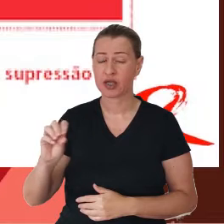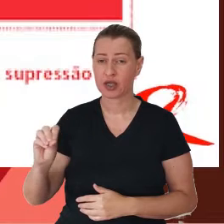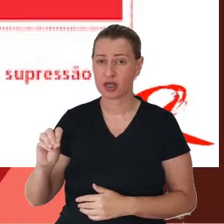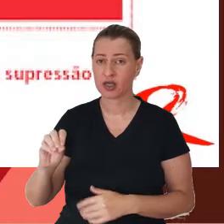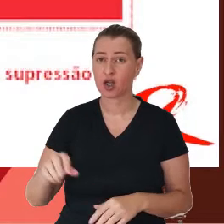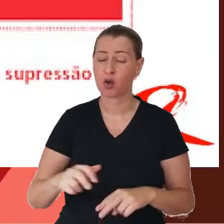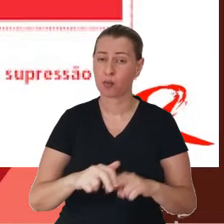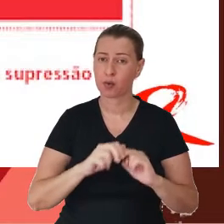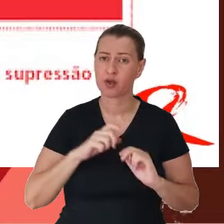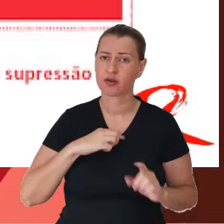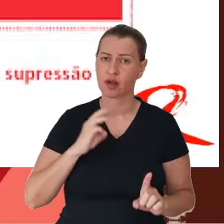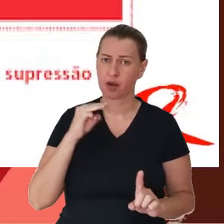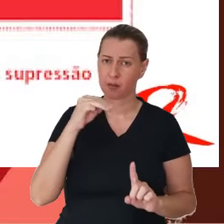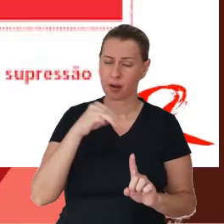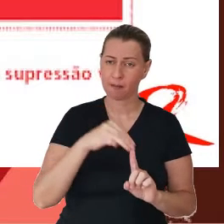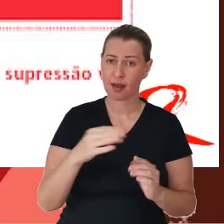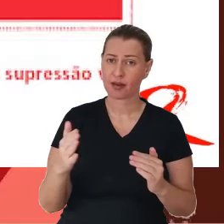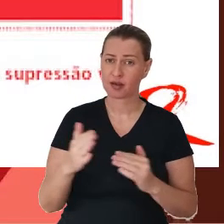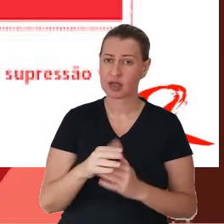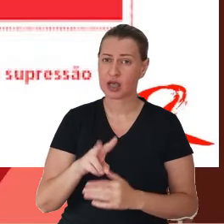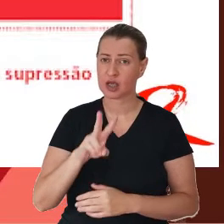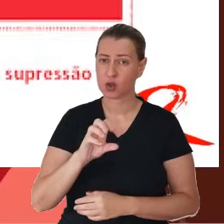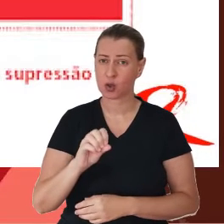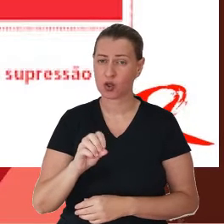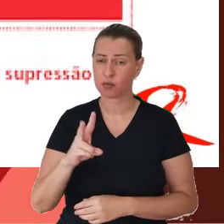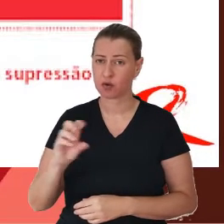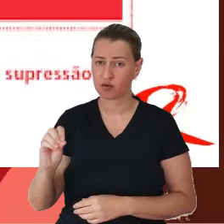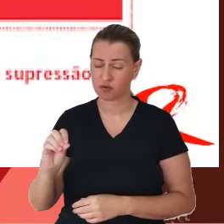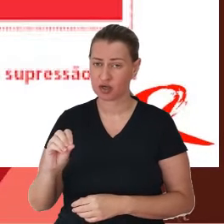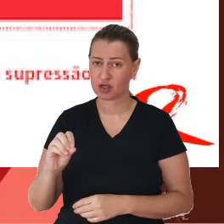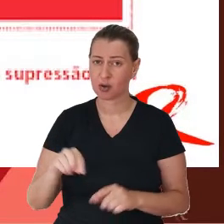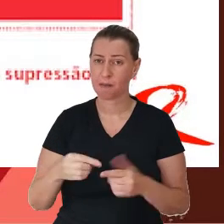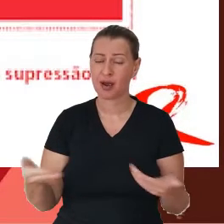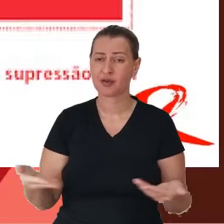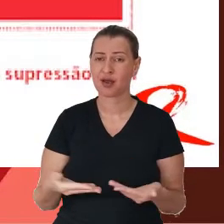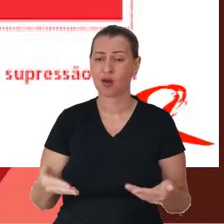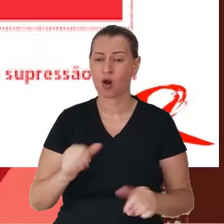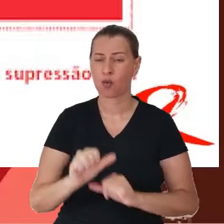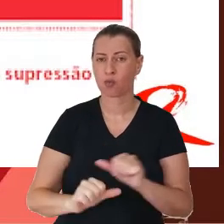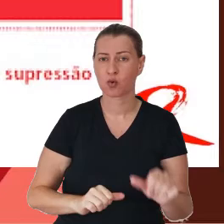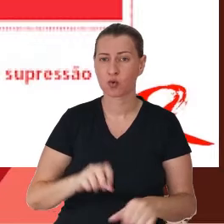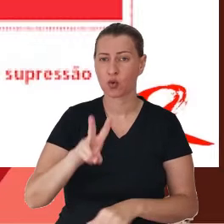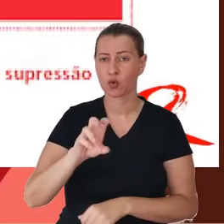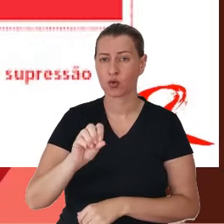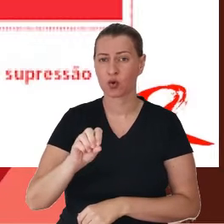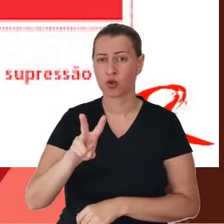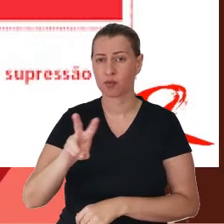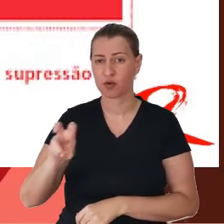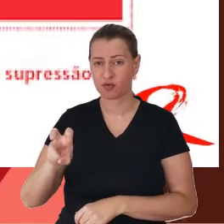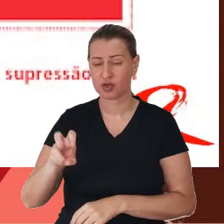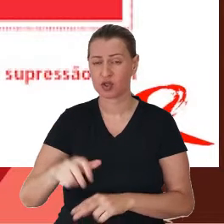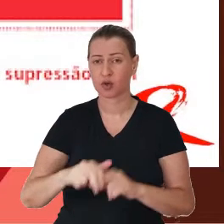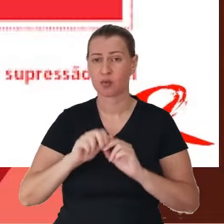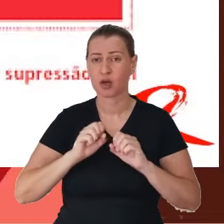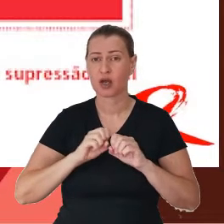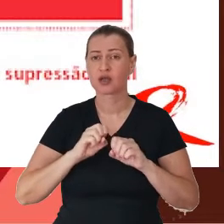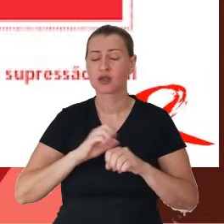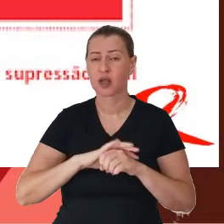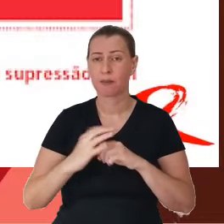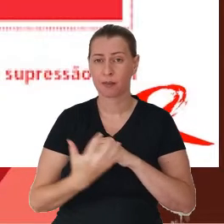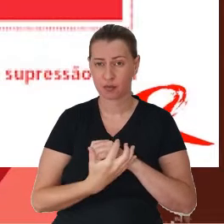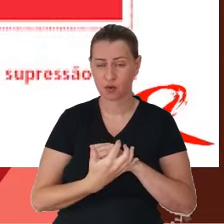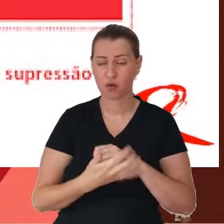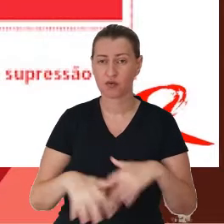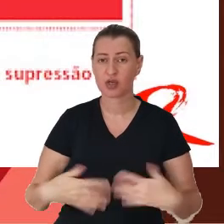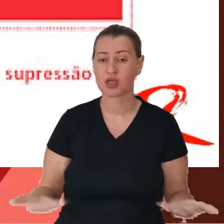até 2020, que em função da pandemia foi prorrogada para 2025, que se trata